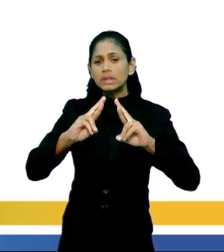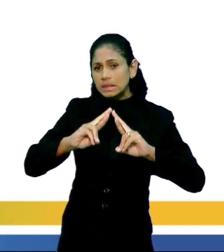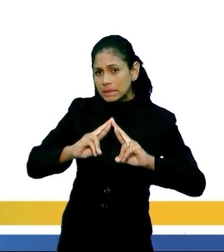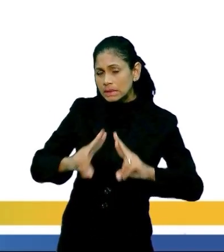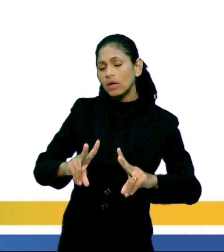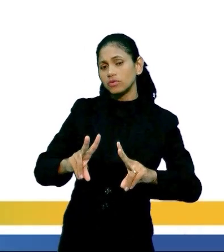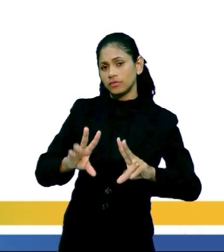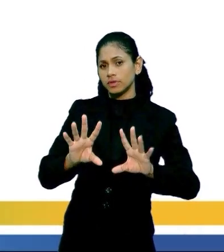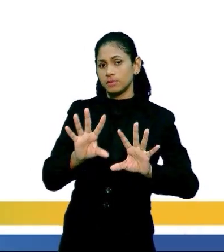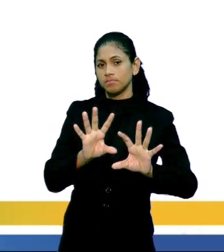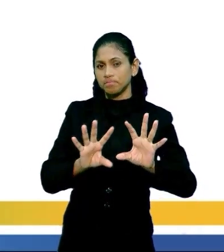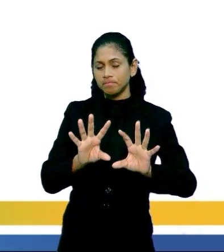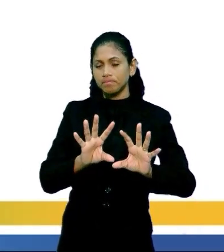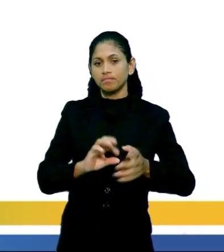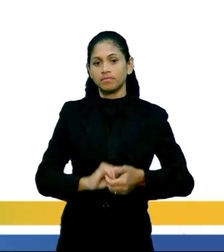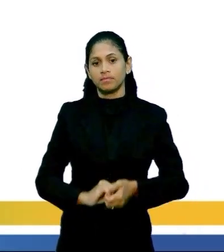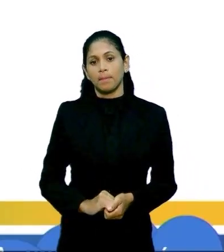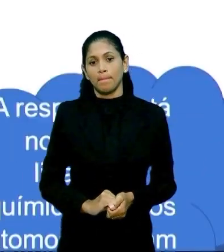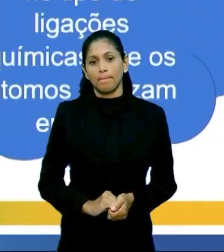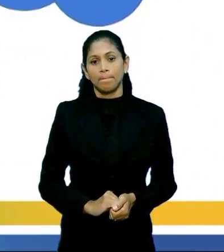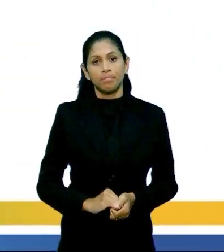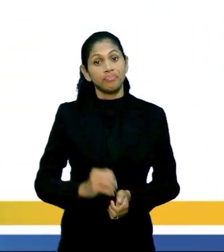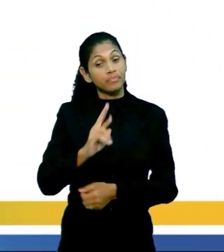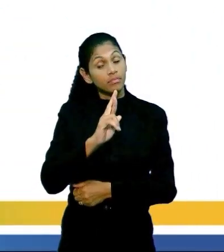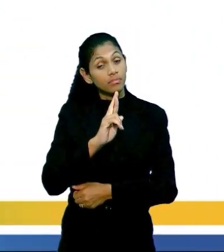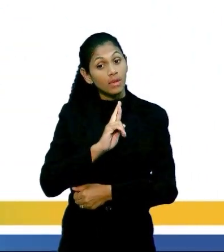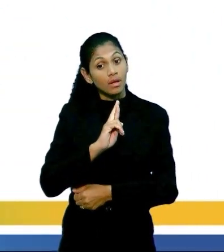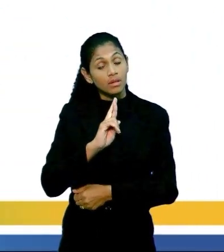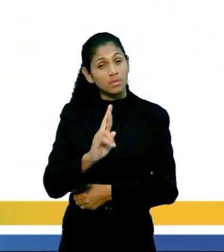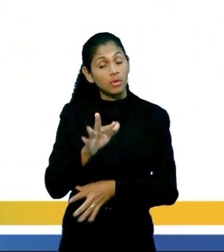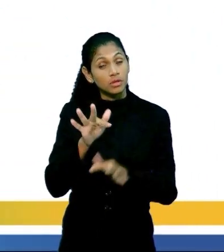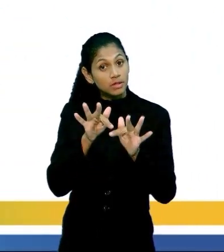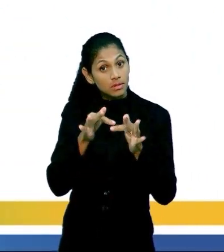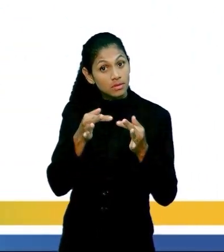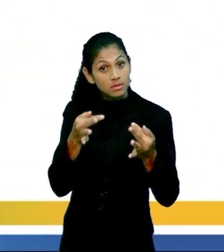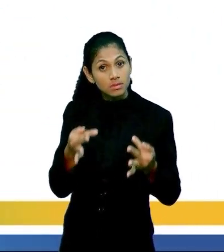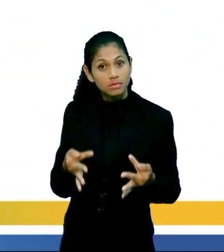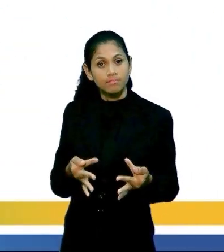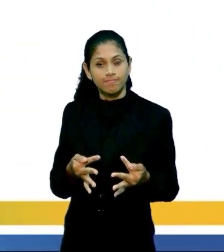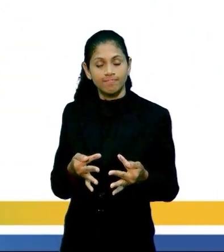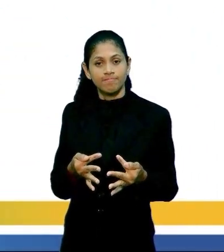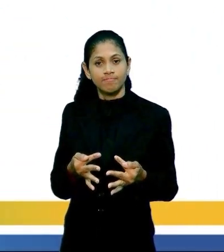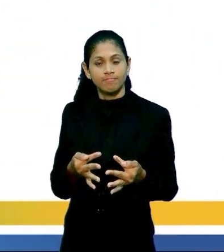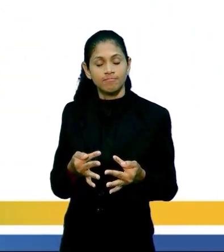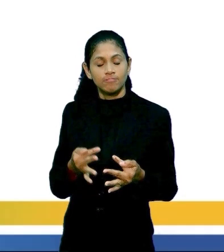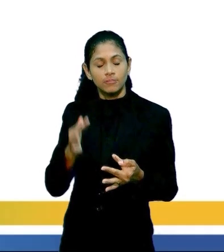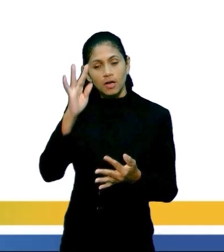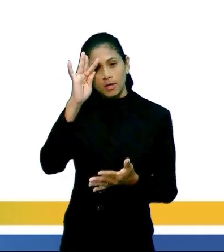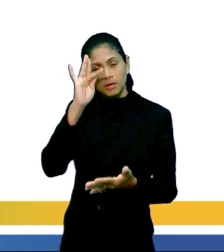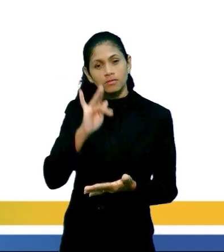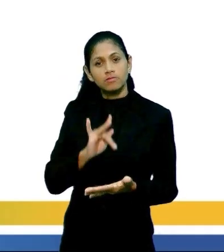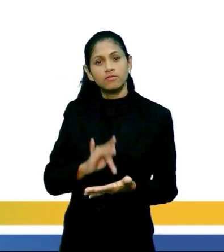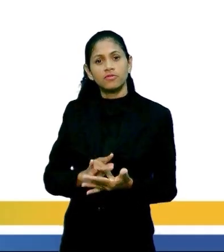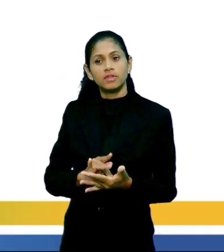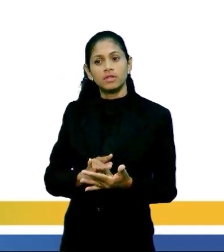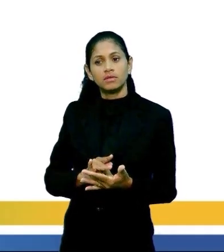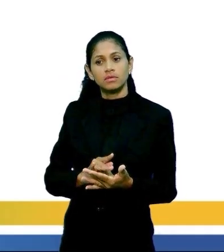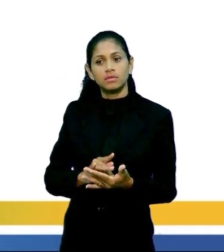forma? Então, a resposta é simples, né? Pelo fato de